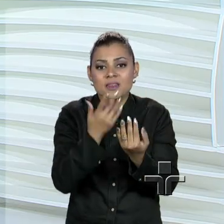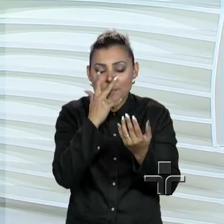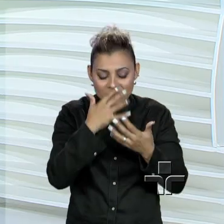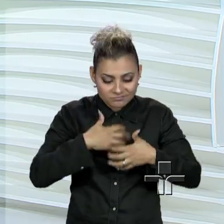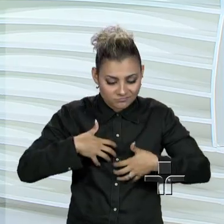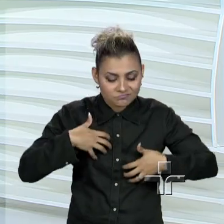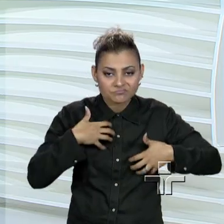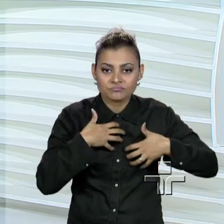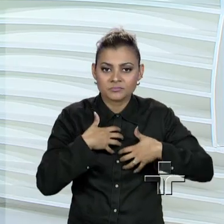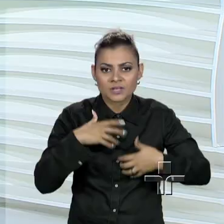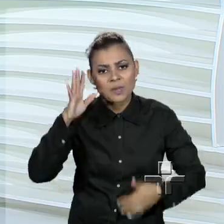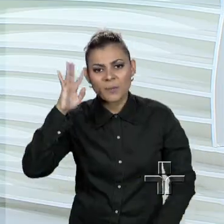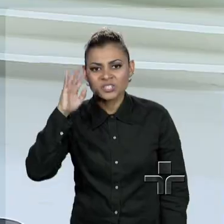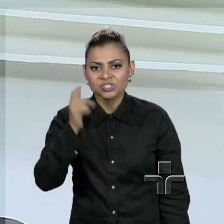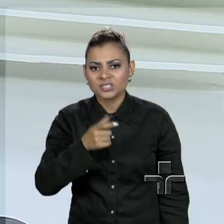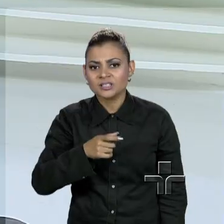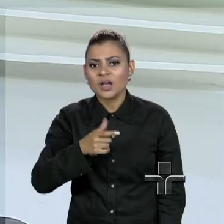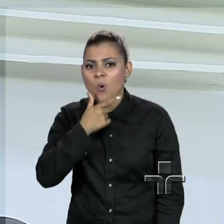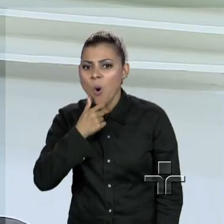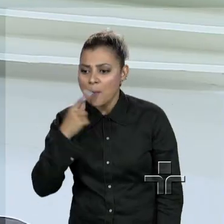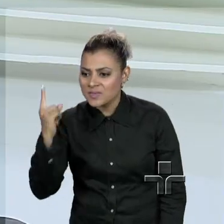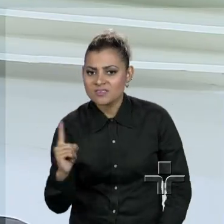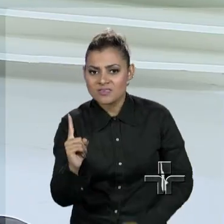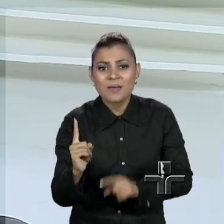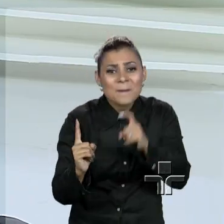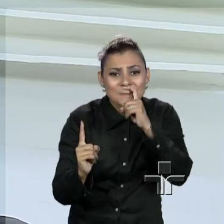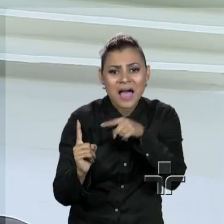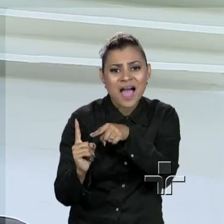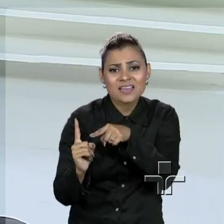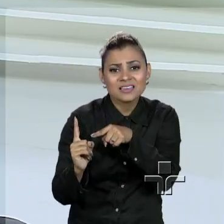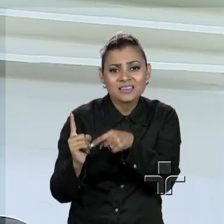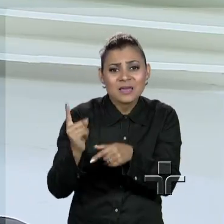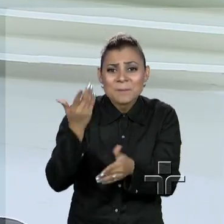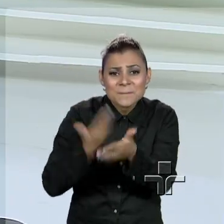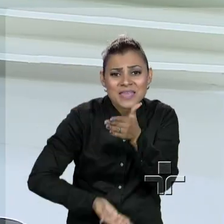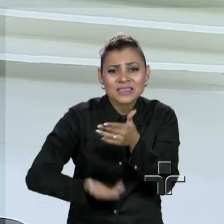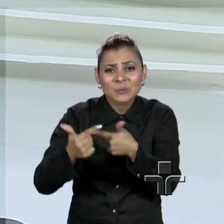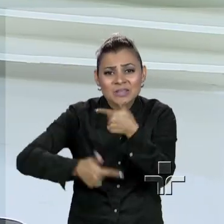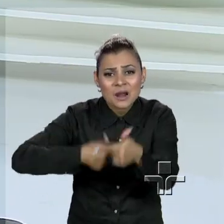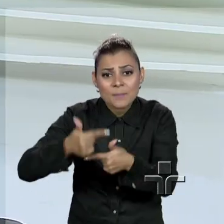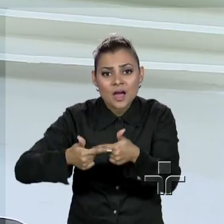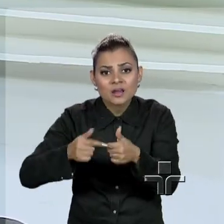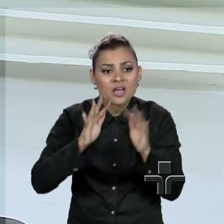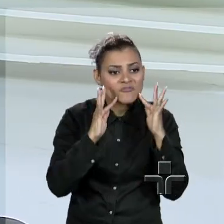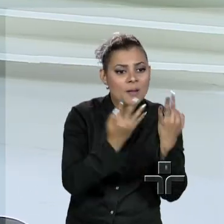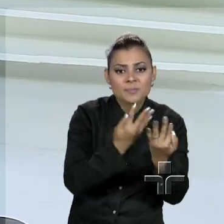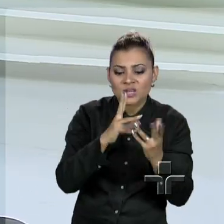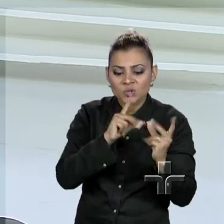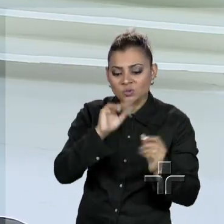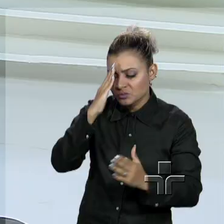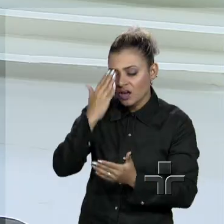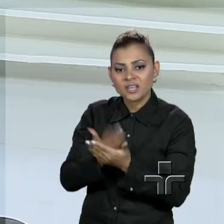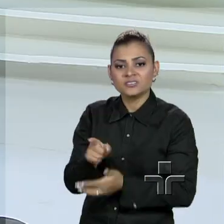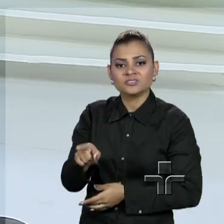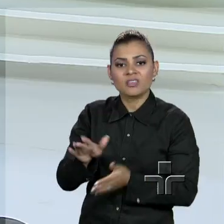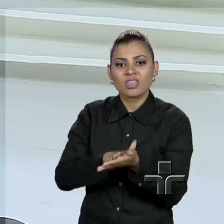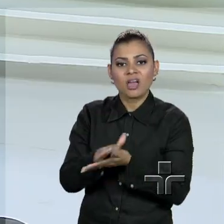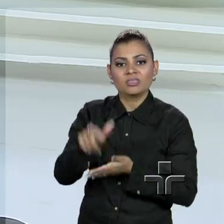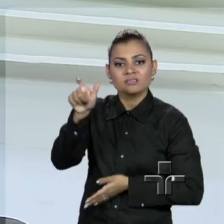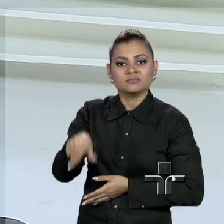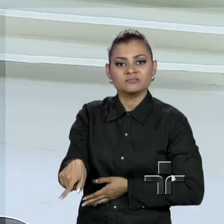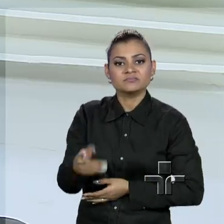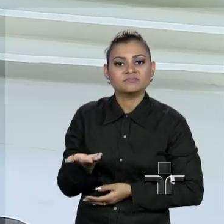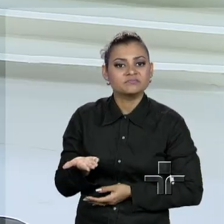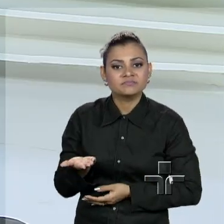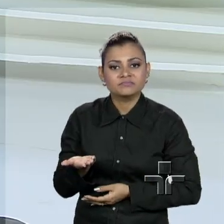fica desempregado 2 anos, 3 anos, ele perde o respeito da sua família. O seu filho não acredita mais que ele está procurando